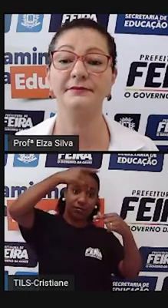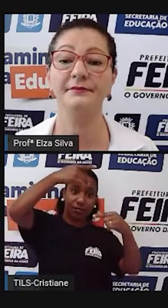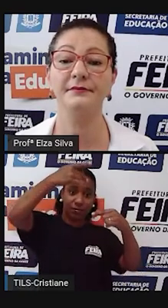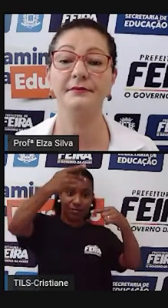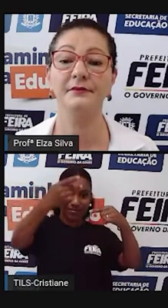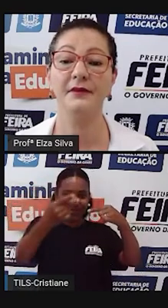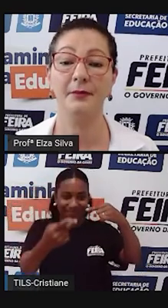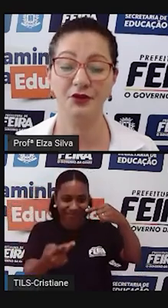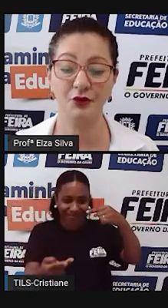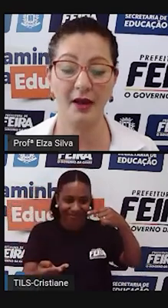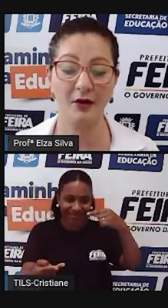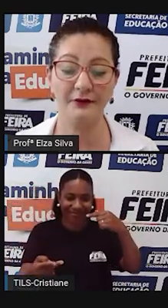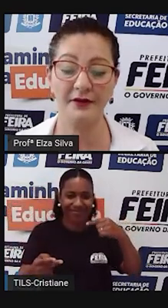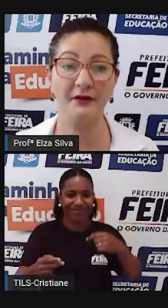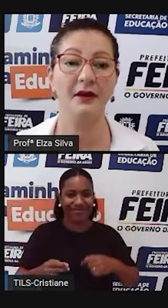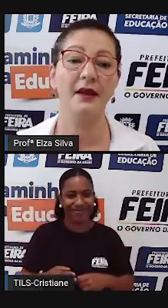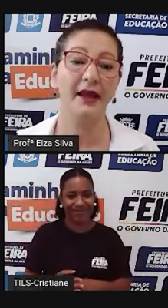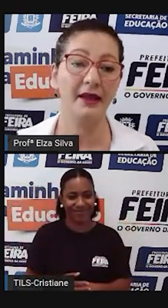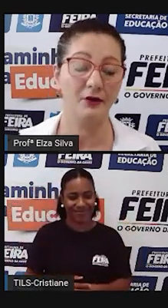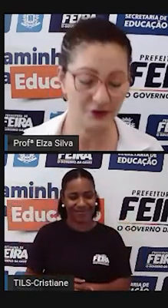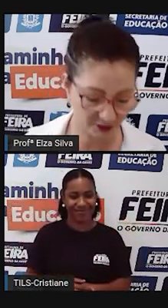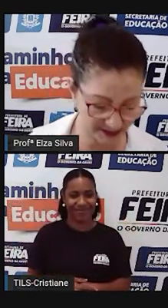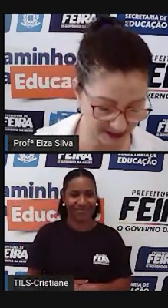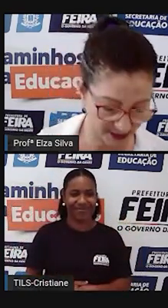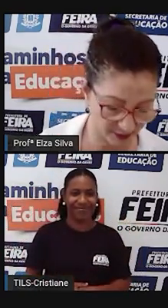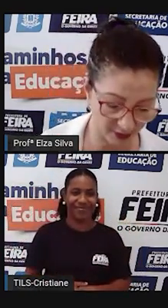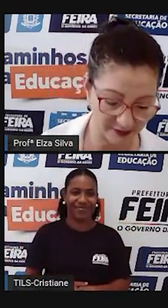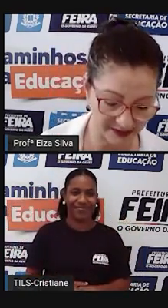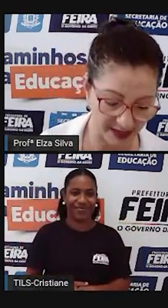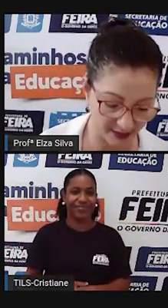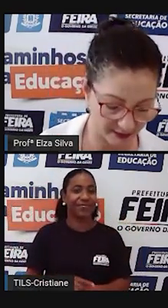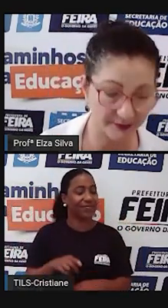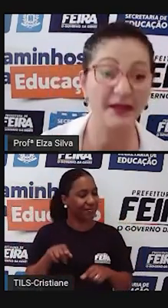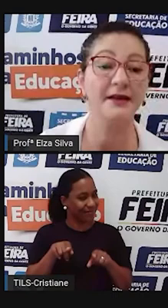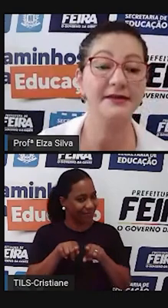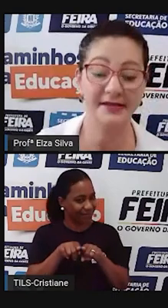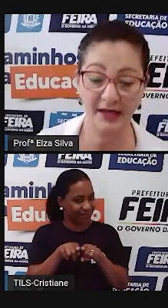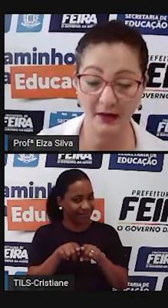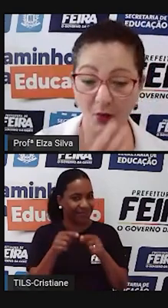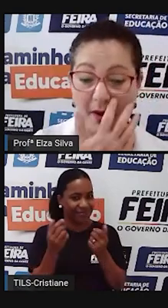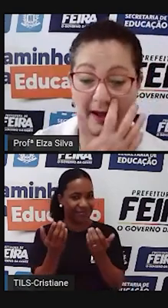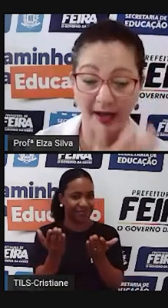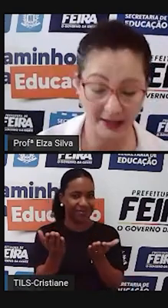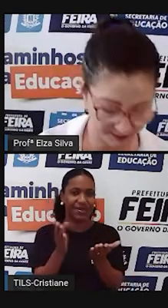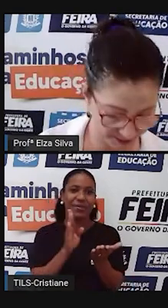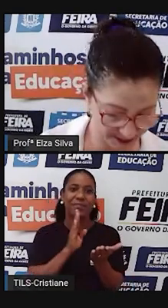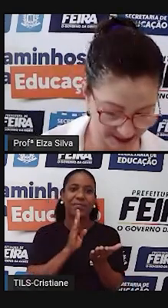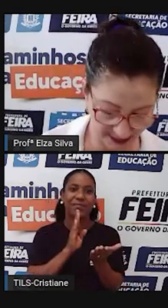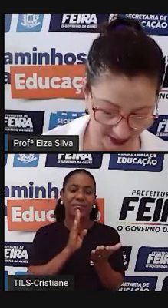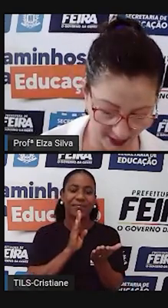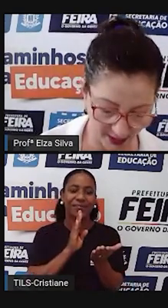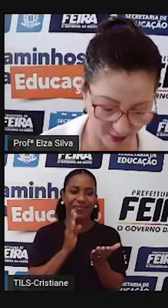one, number 12, é nosso conhecido, que é o cycling,